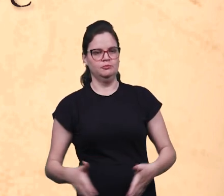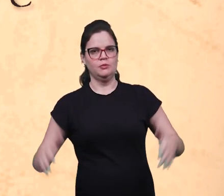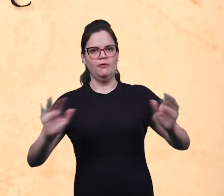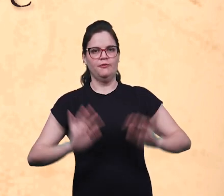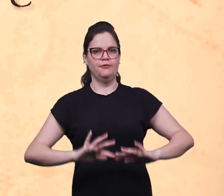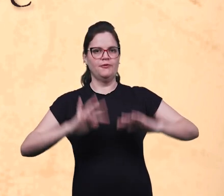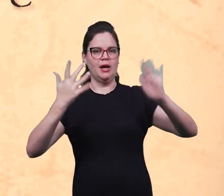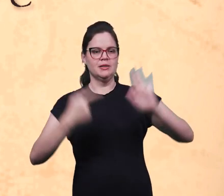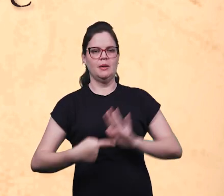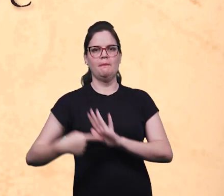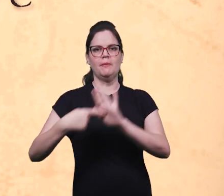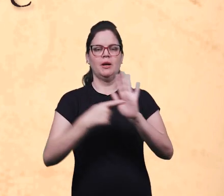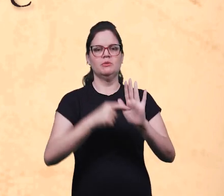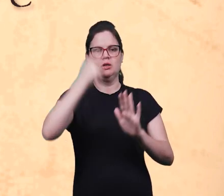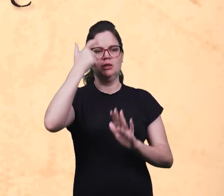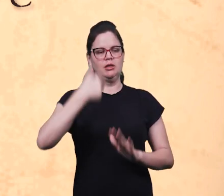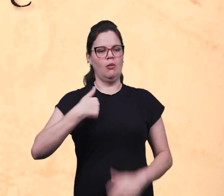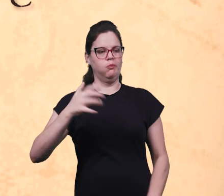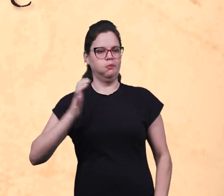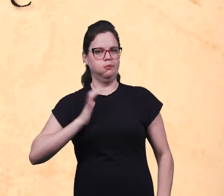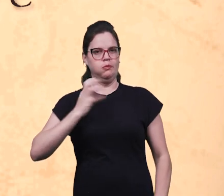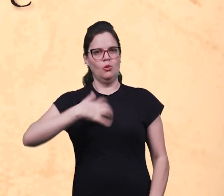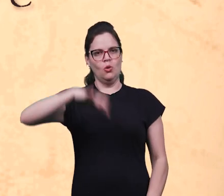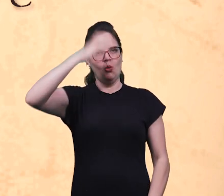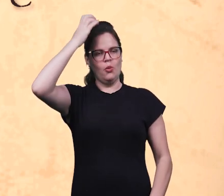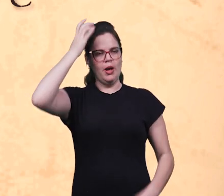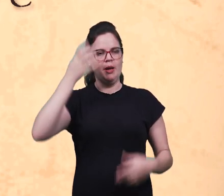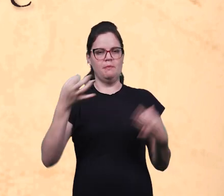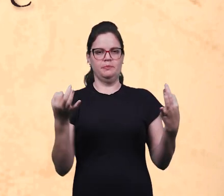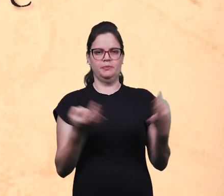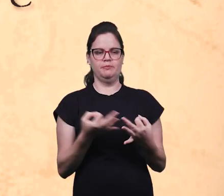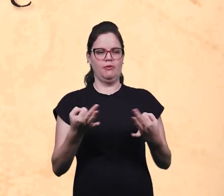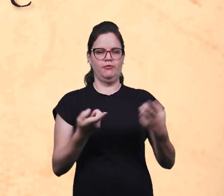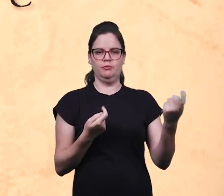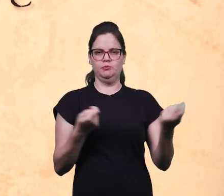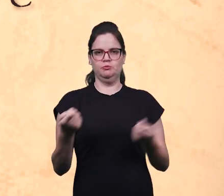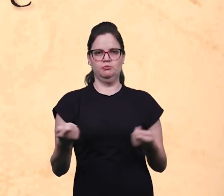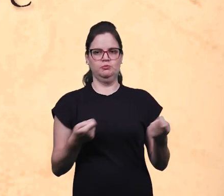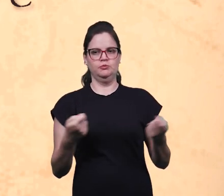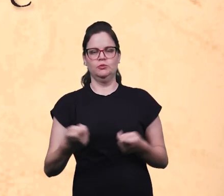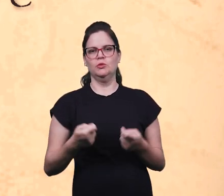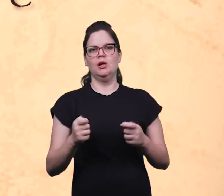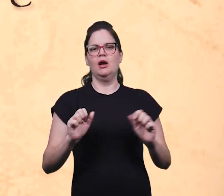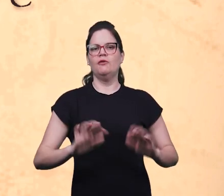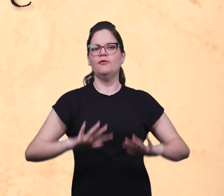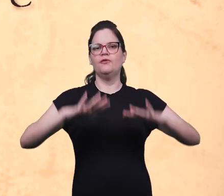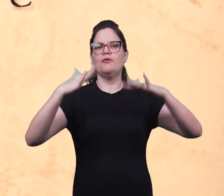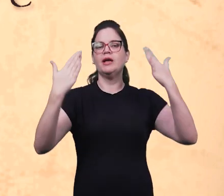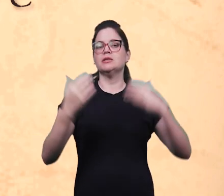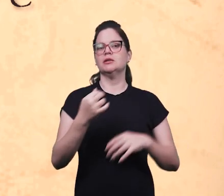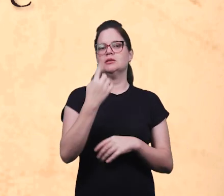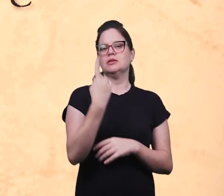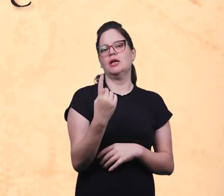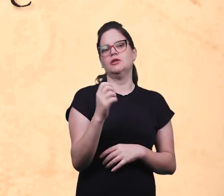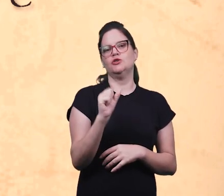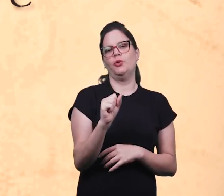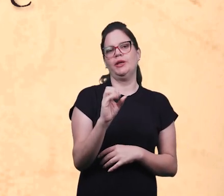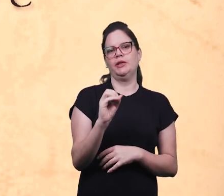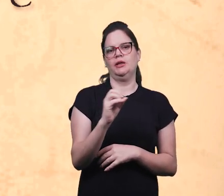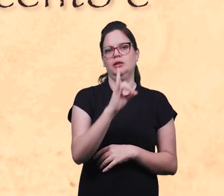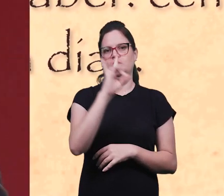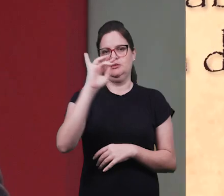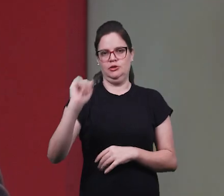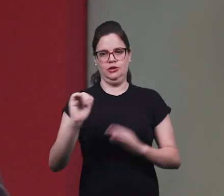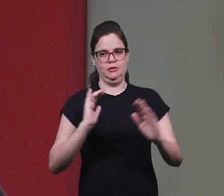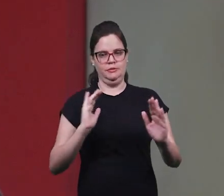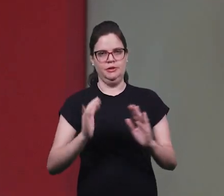reino e o esplendor da sua excelente grandeza por muitos dias, a saber, 180